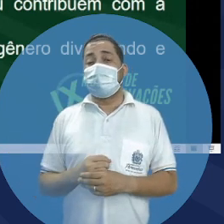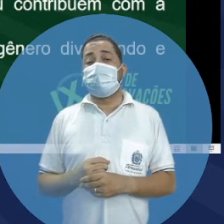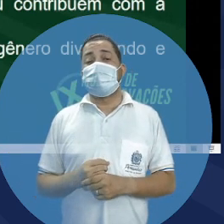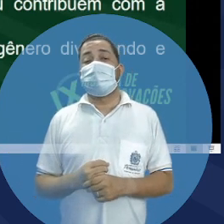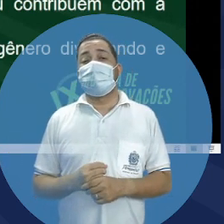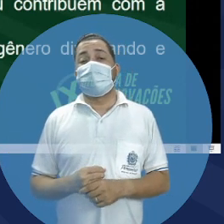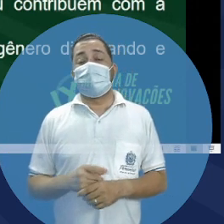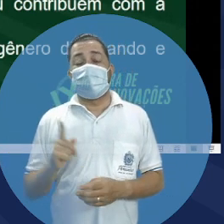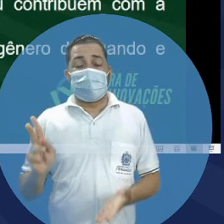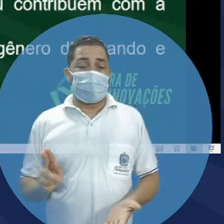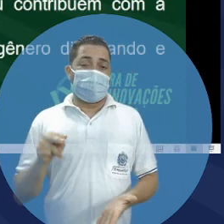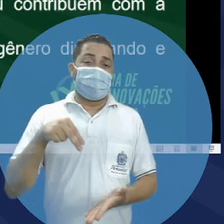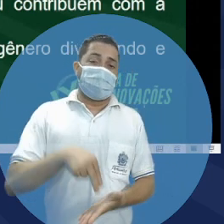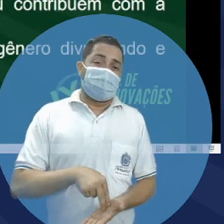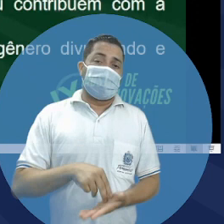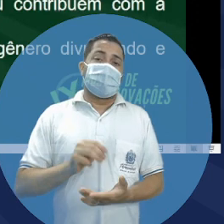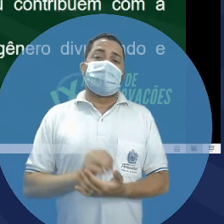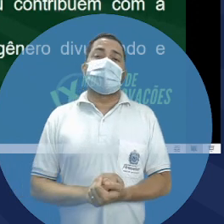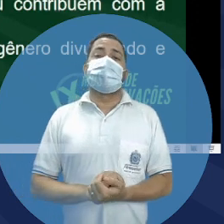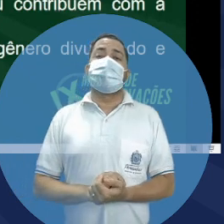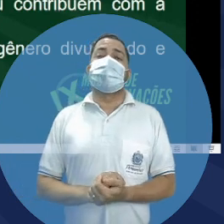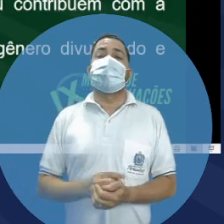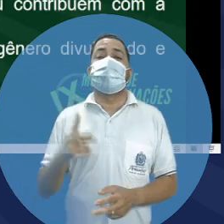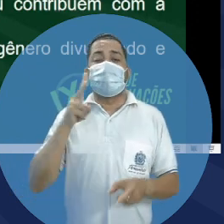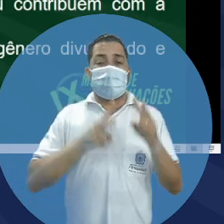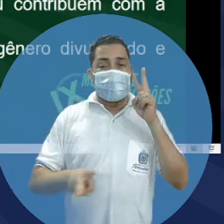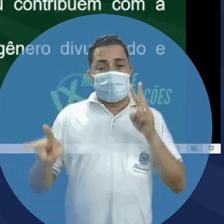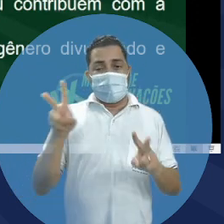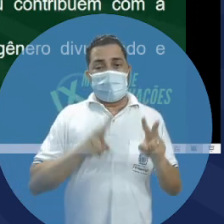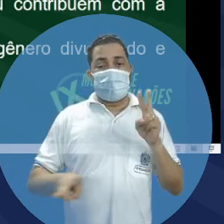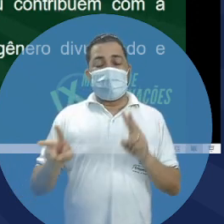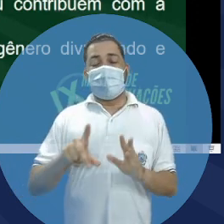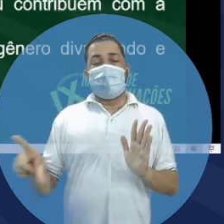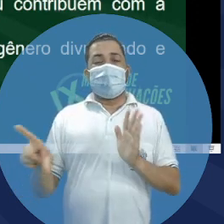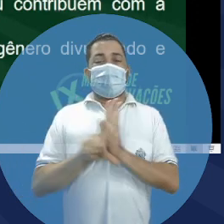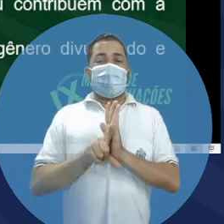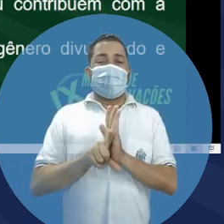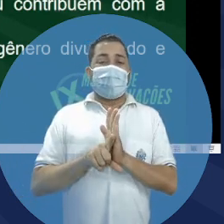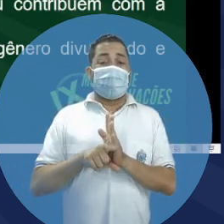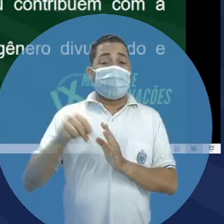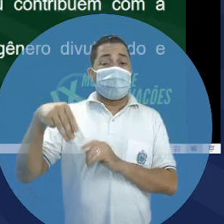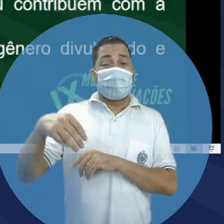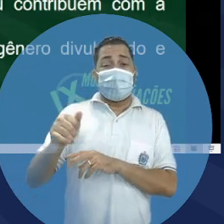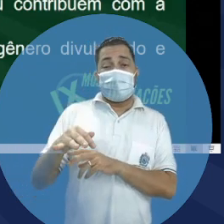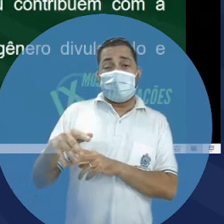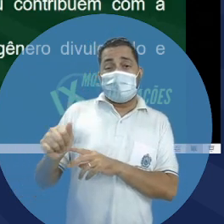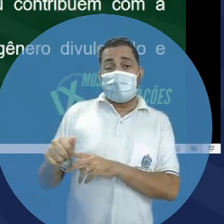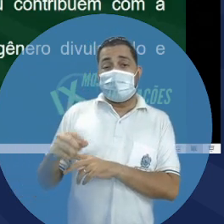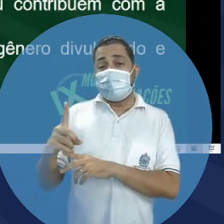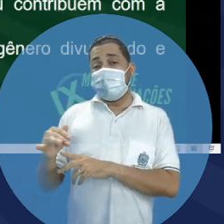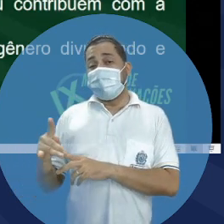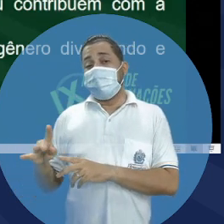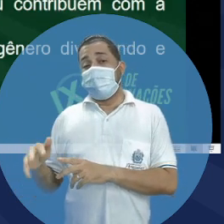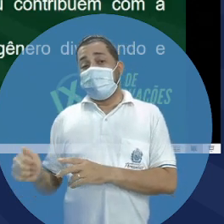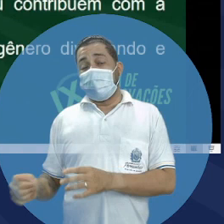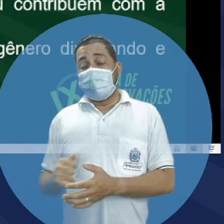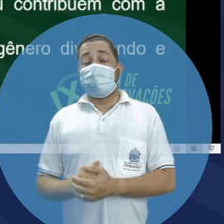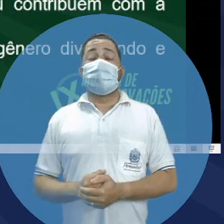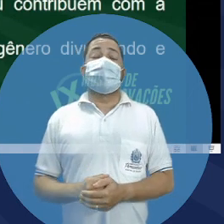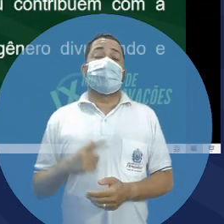empoderamento e a visibilidade da Lei Maria da Penha, que é a que garante todo esse direito das